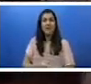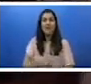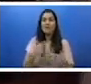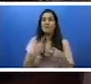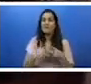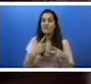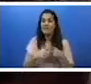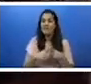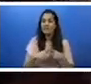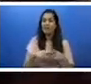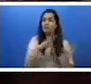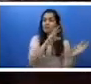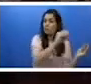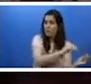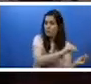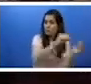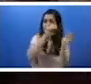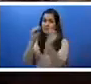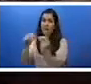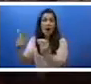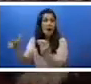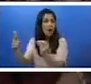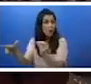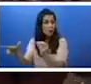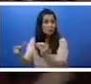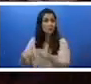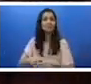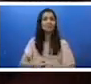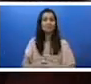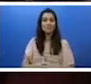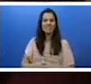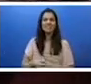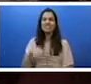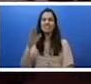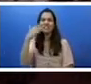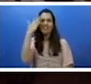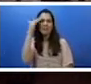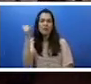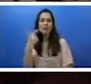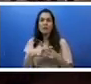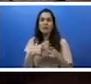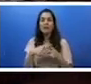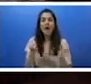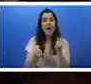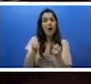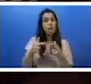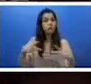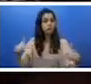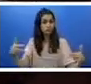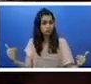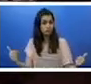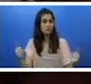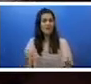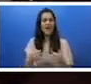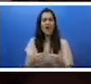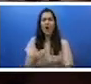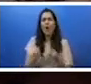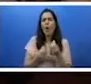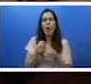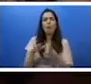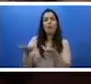quando a gente vai de um lugar para outro. Então, a gente já sabe por que é meio de transporte, é o que a gente vai